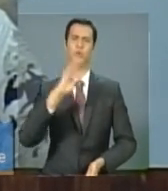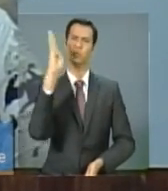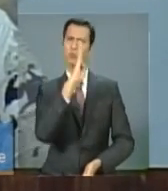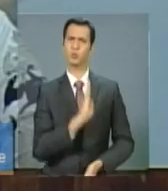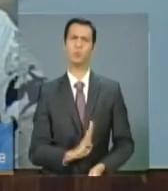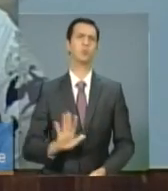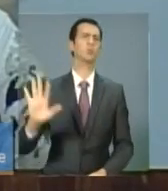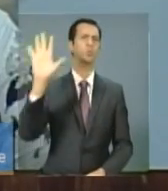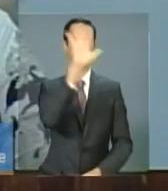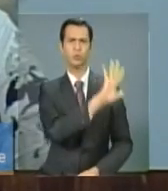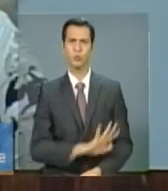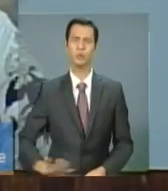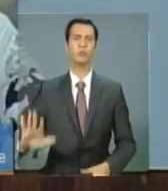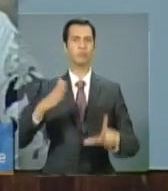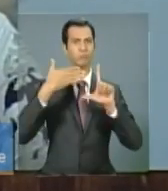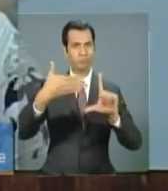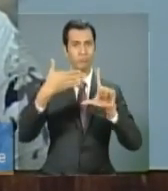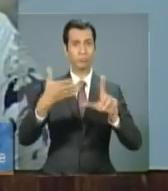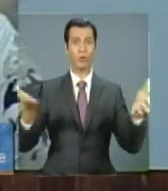participando, mandando perguntas.